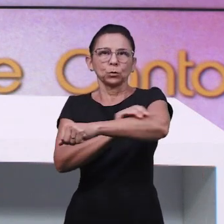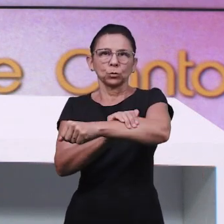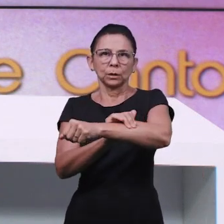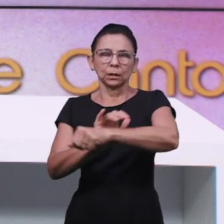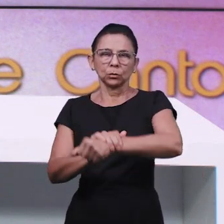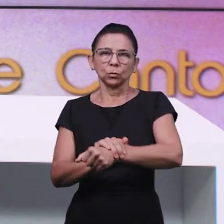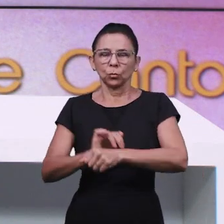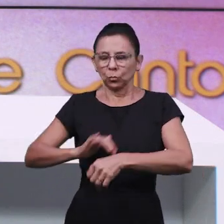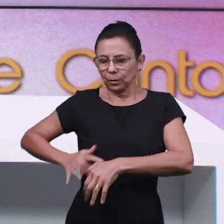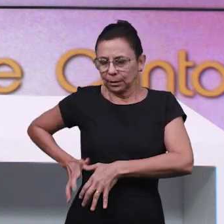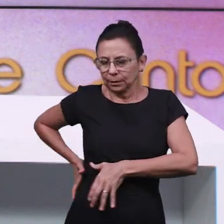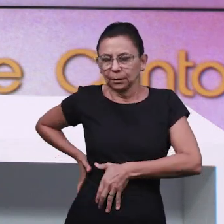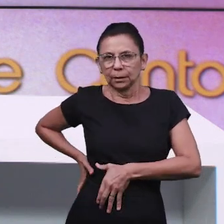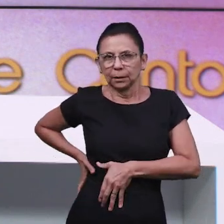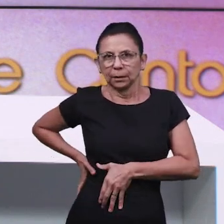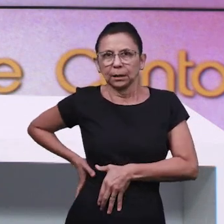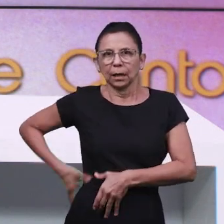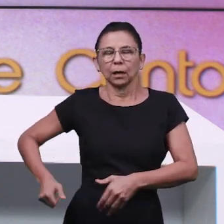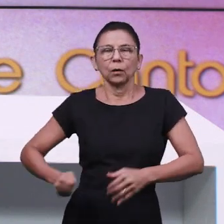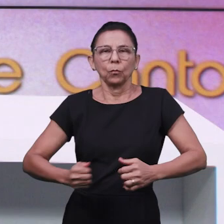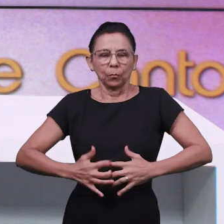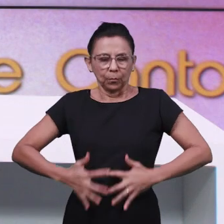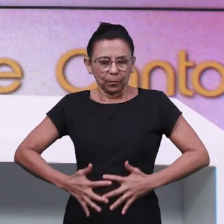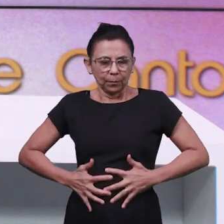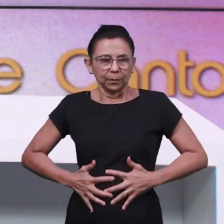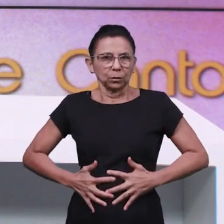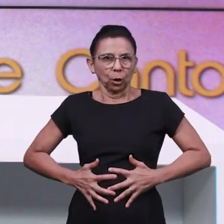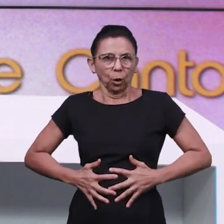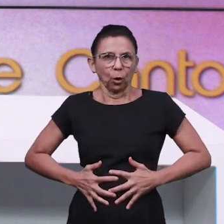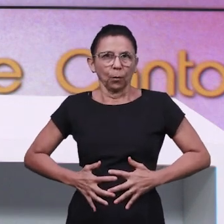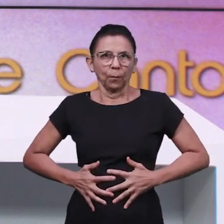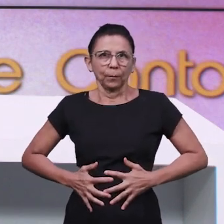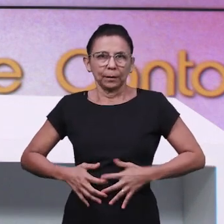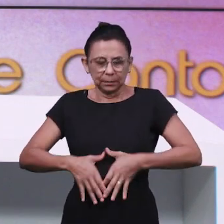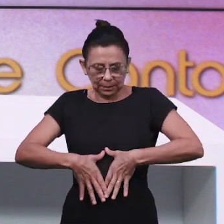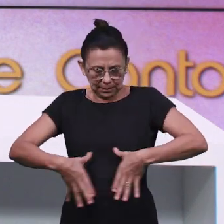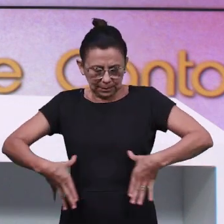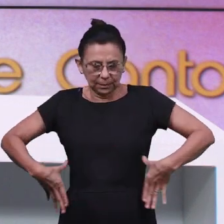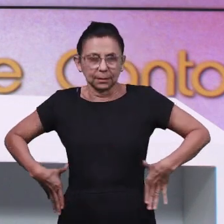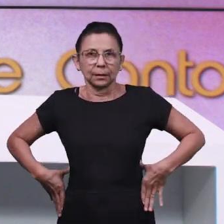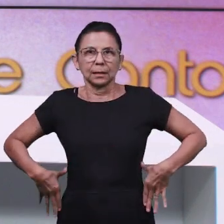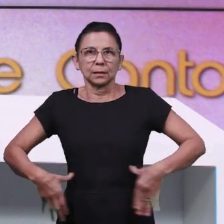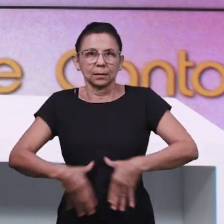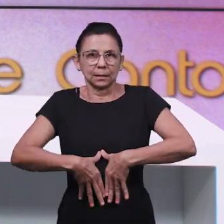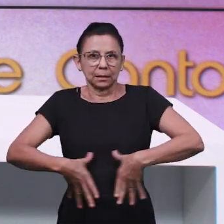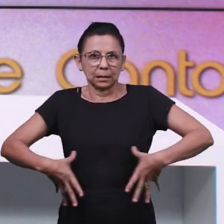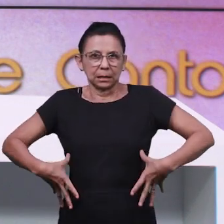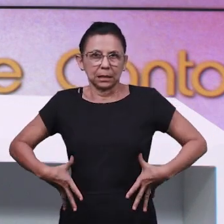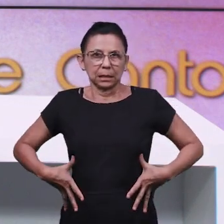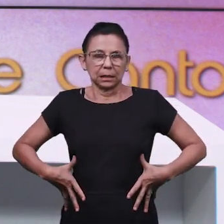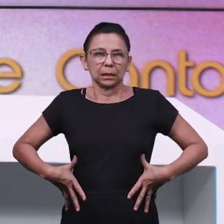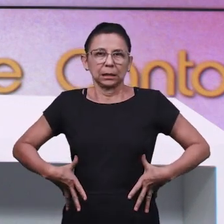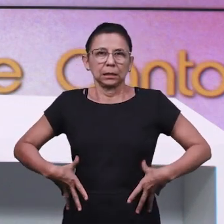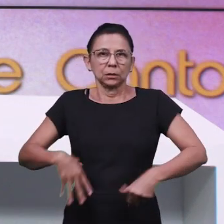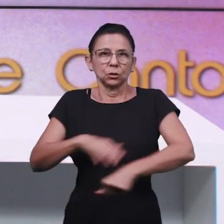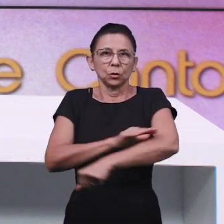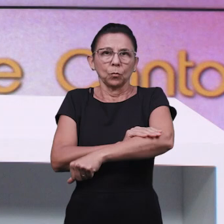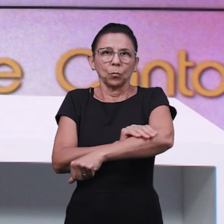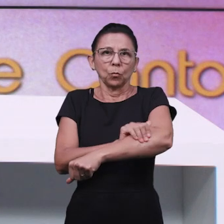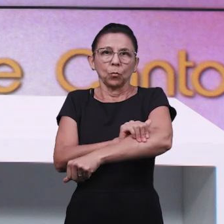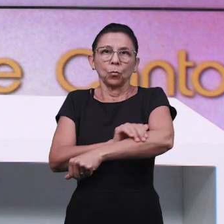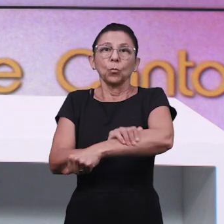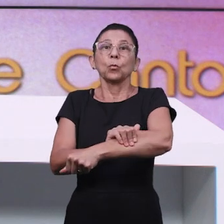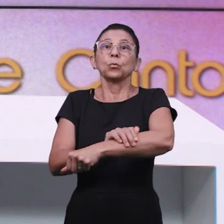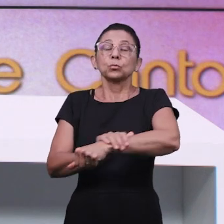intercostal, ativação da musculatura abdominal, ou seja, toda essa cinta, essa grande cinta muscular que